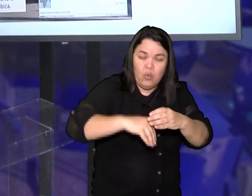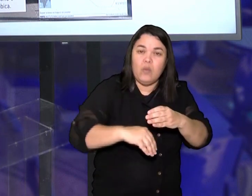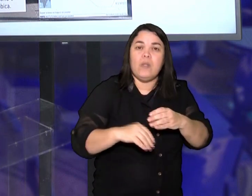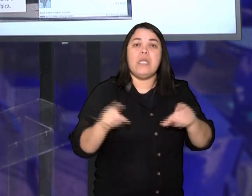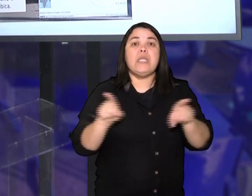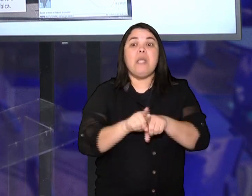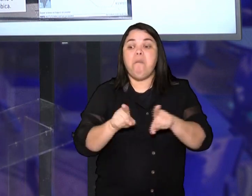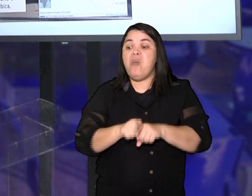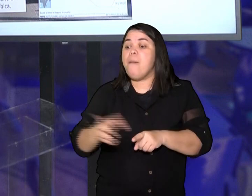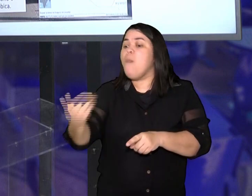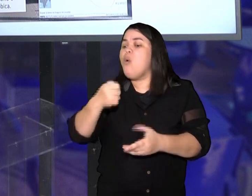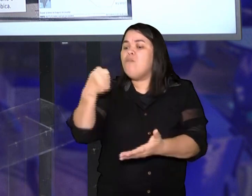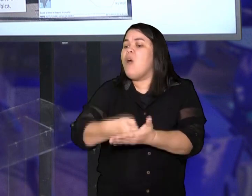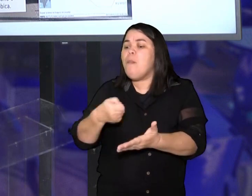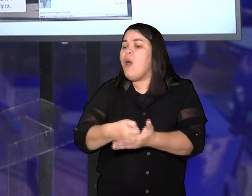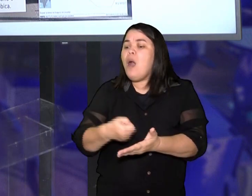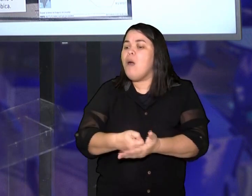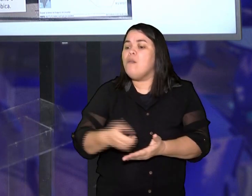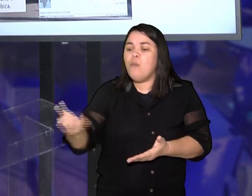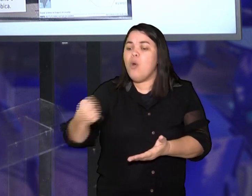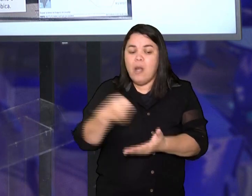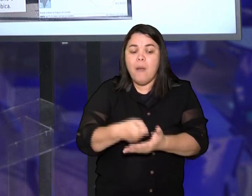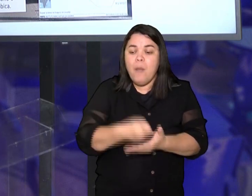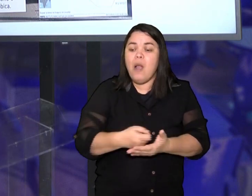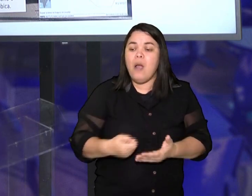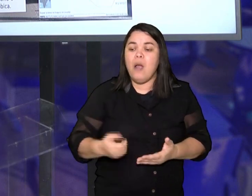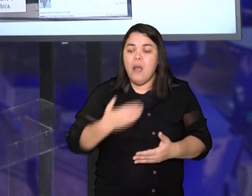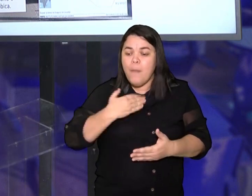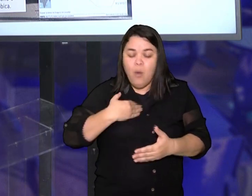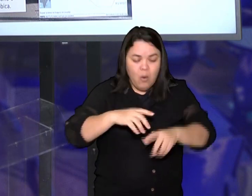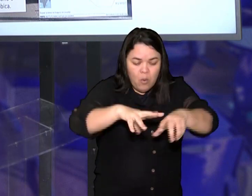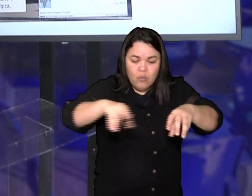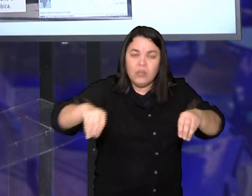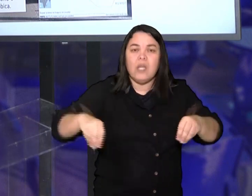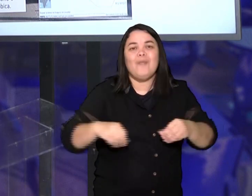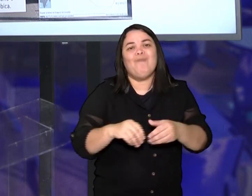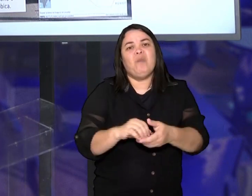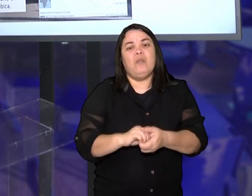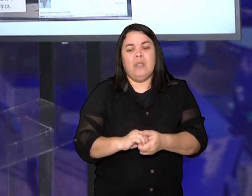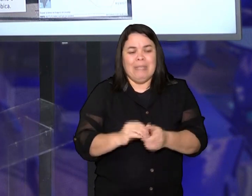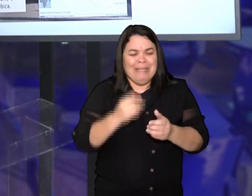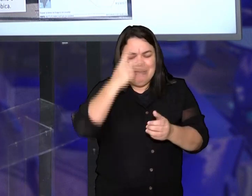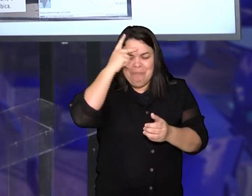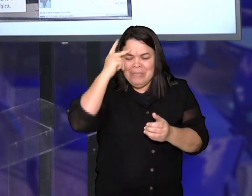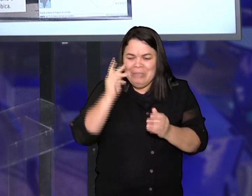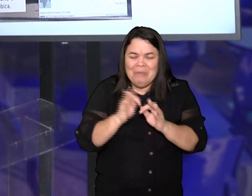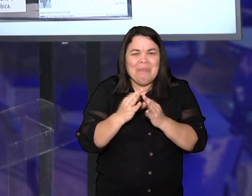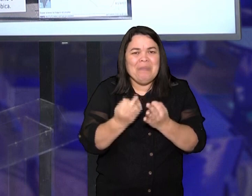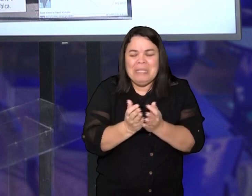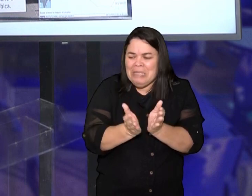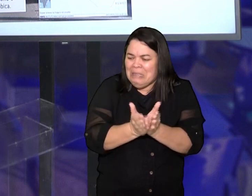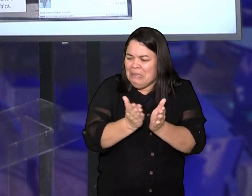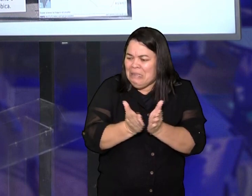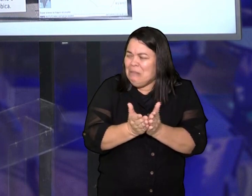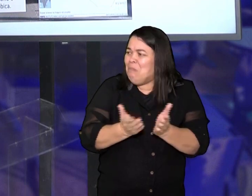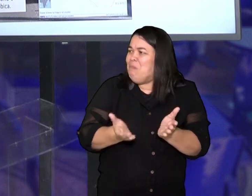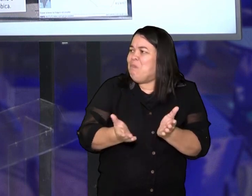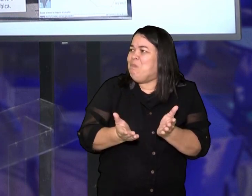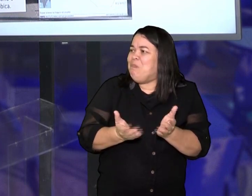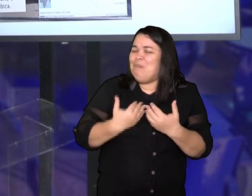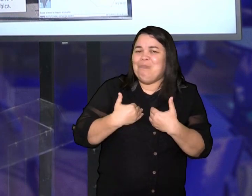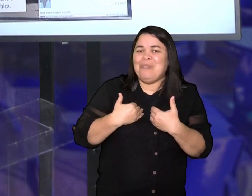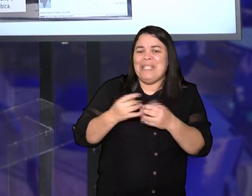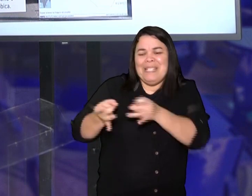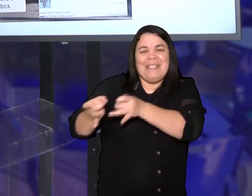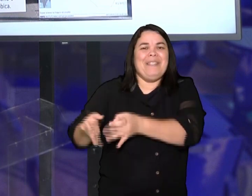cobrando impostos dessas áreas conquistadas. Então veja a situação do povo sírio. Você tem uma ditadura teocrática, né? Você